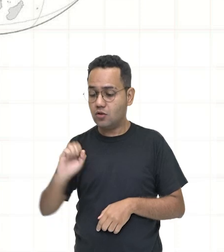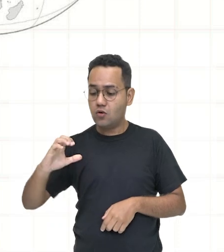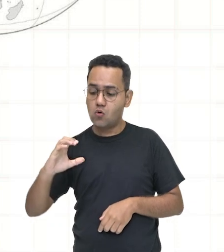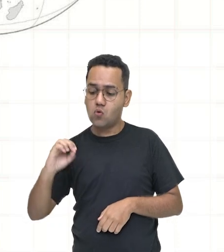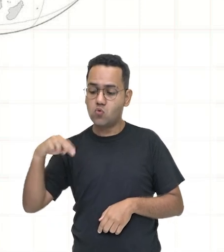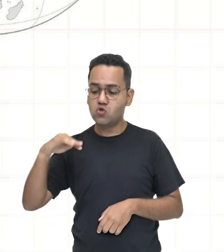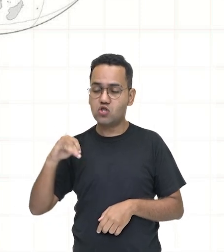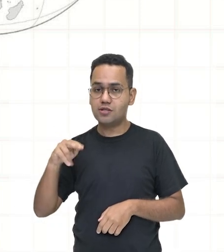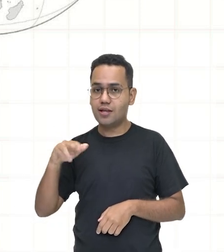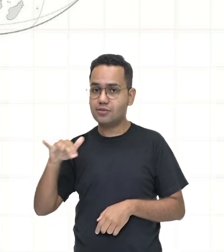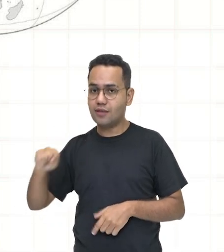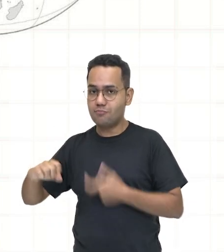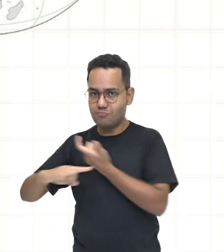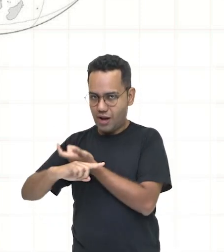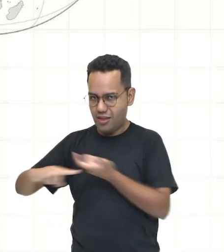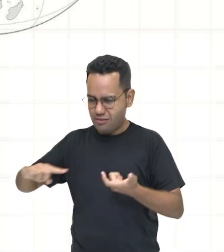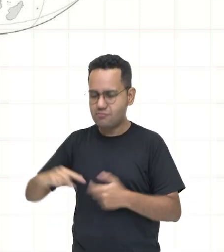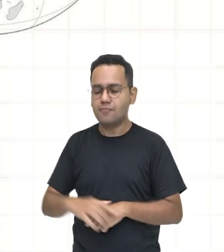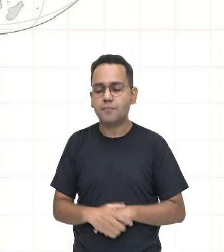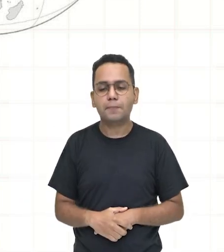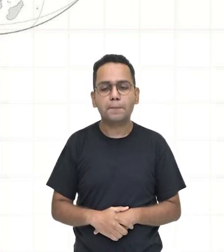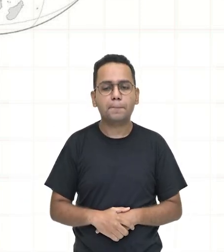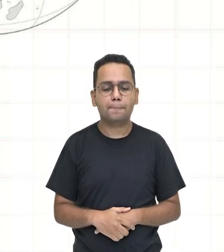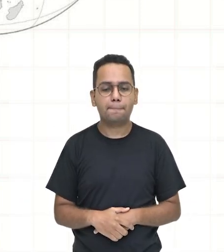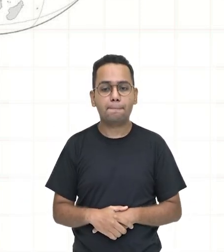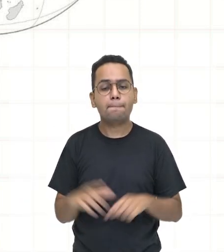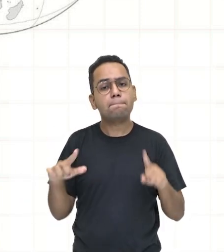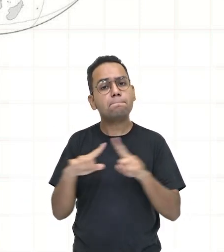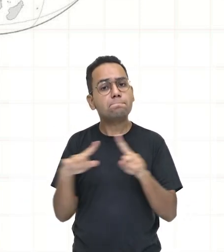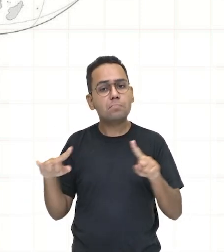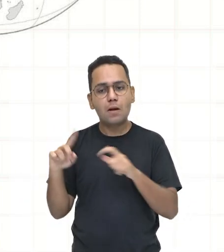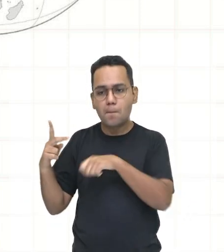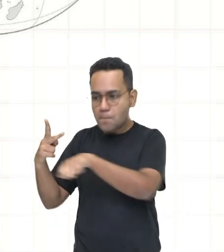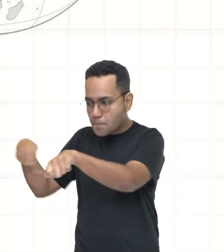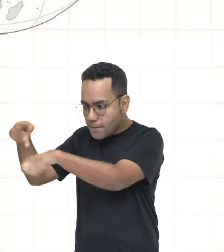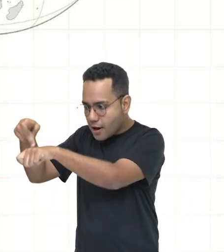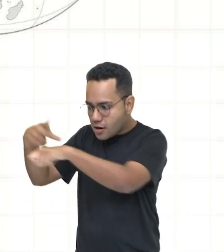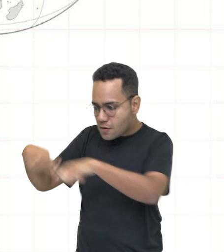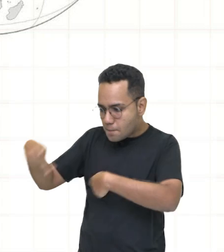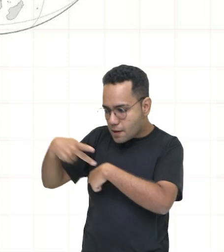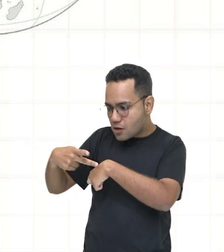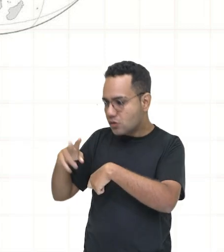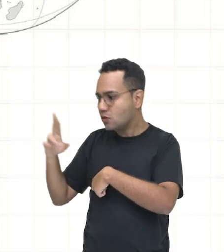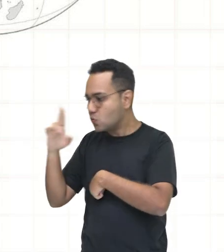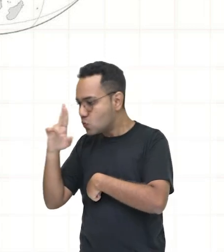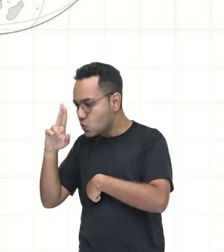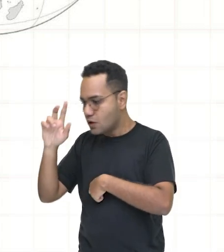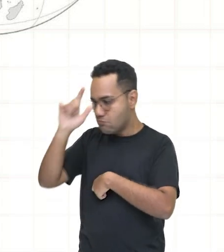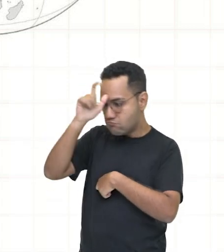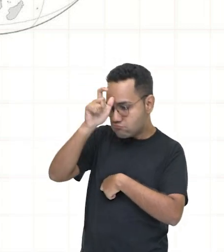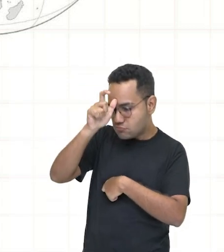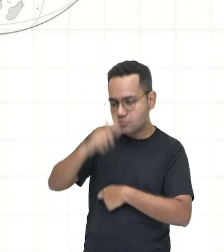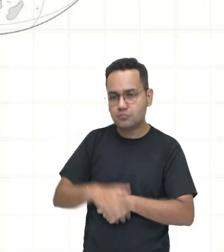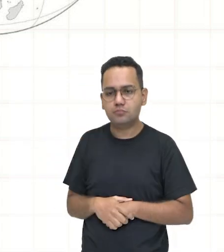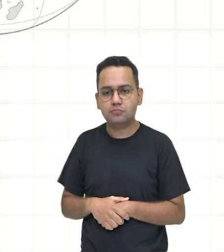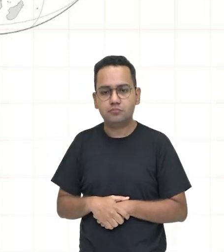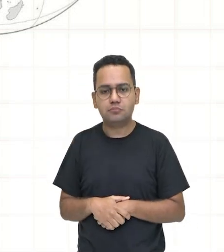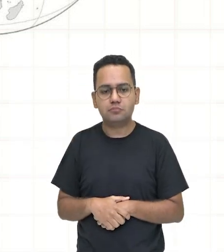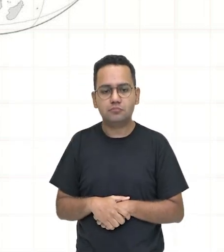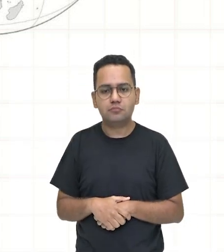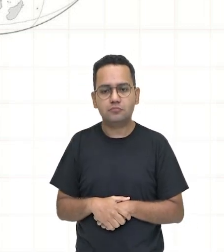transcontinentais, ok? O que dá a essas nacionalidades, a esses lugares, a esses países, é